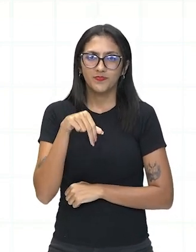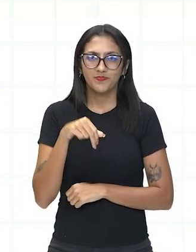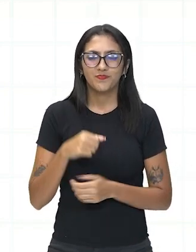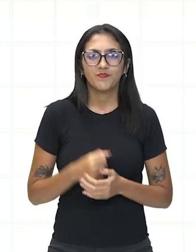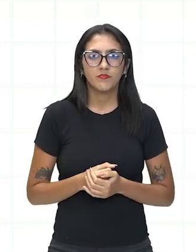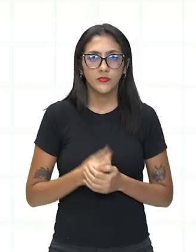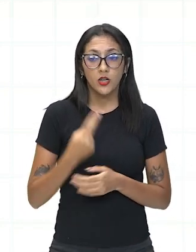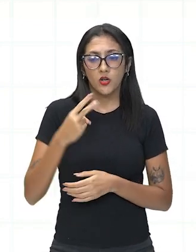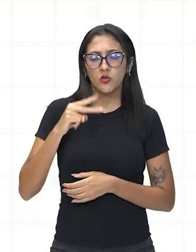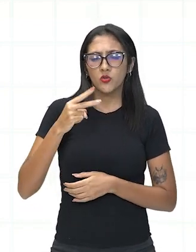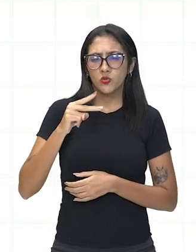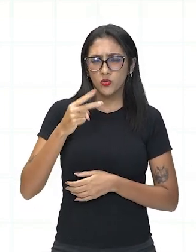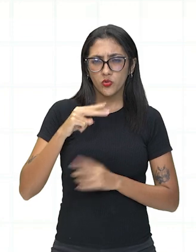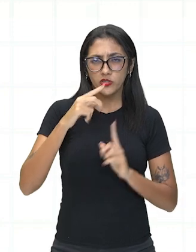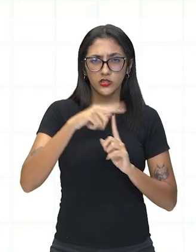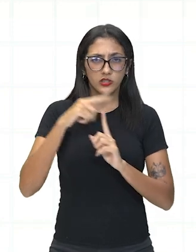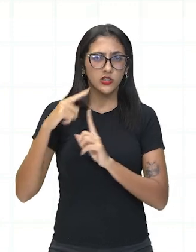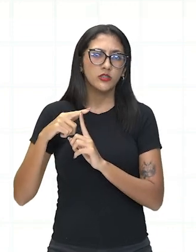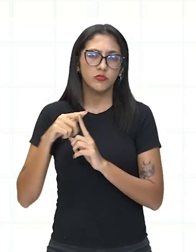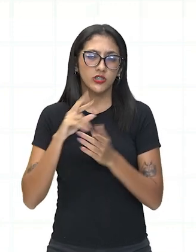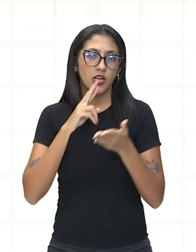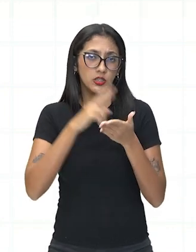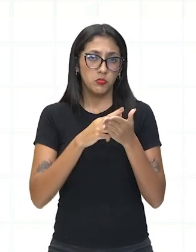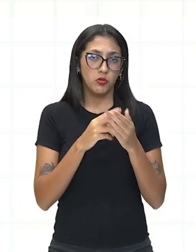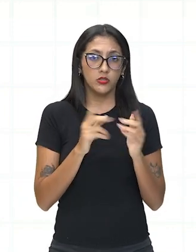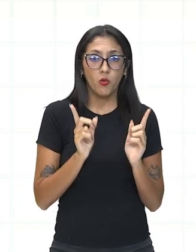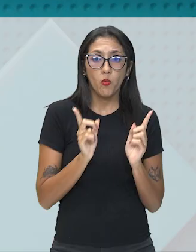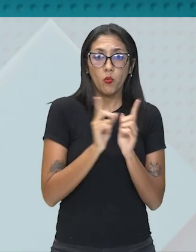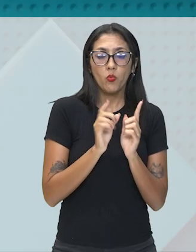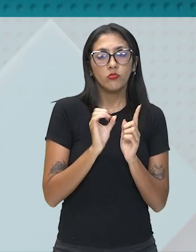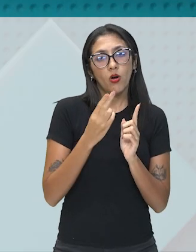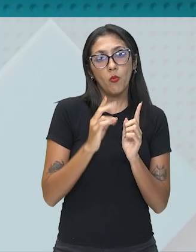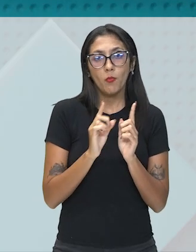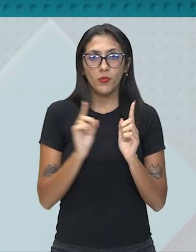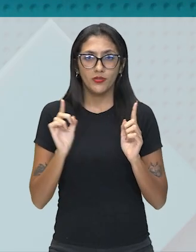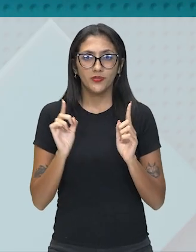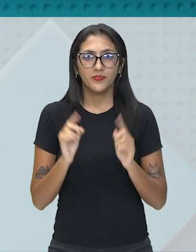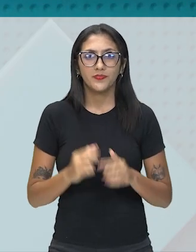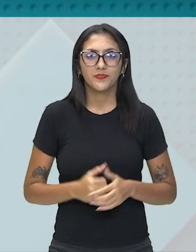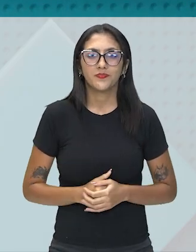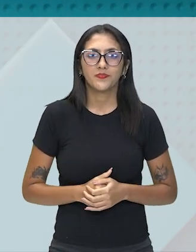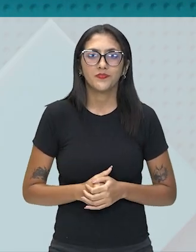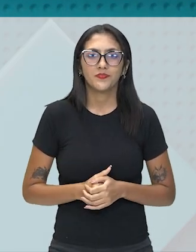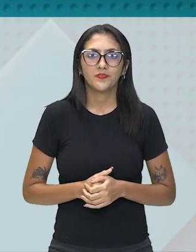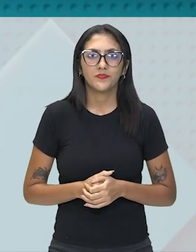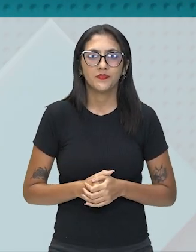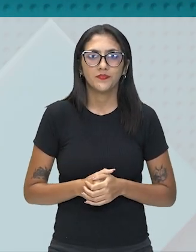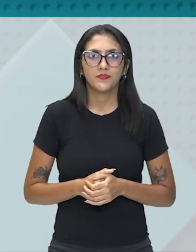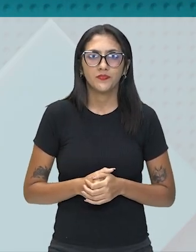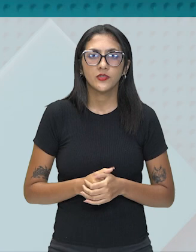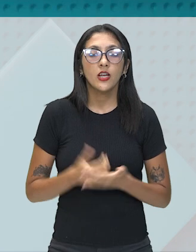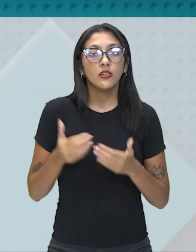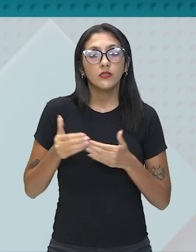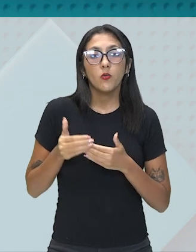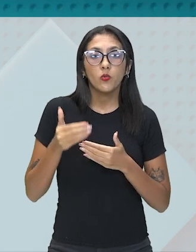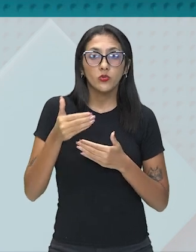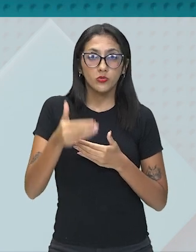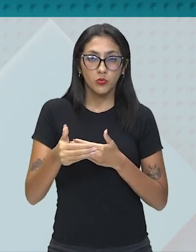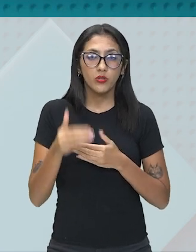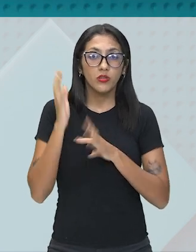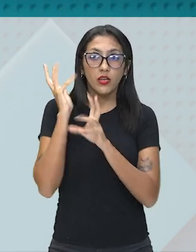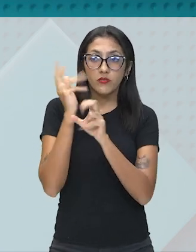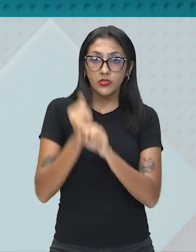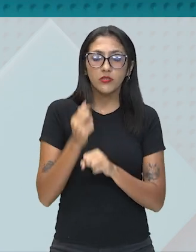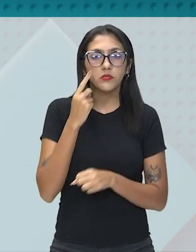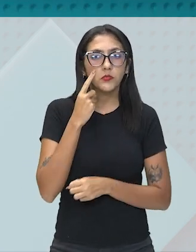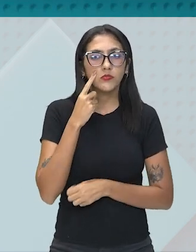as respostas longas, possibilidades que eu tenho, right? Então, continuando um pouquinho a nossa revisão, agora a gente vai revisar um outro